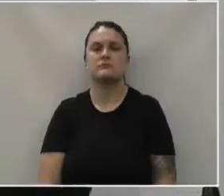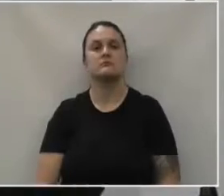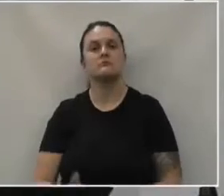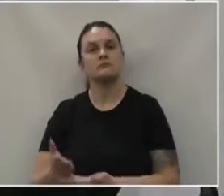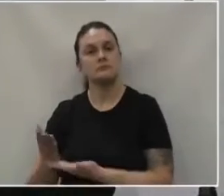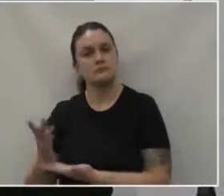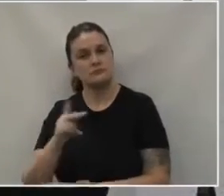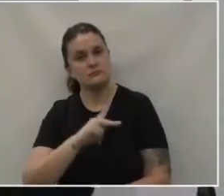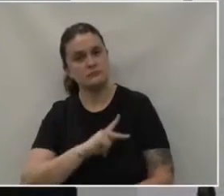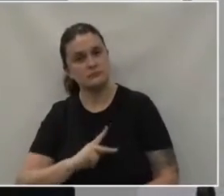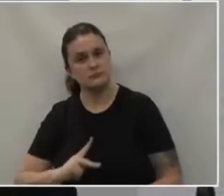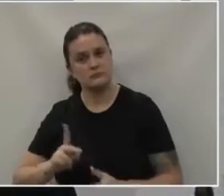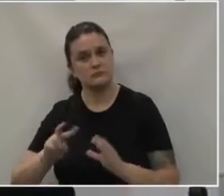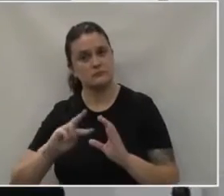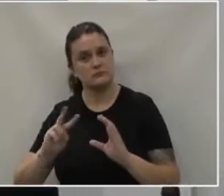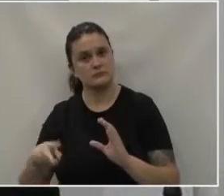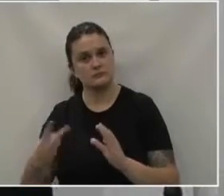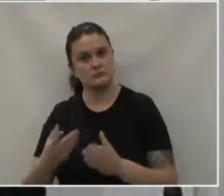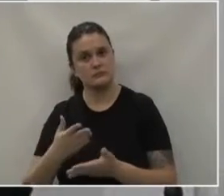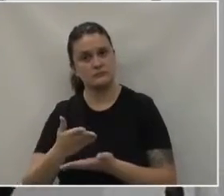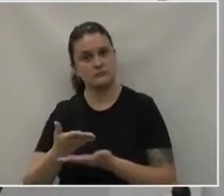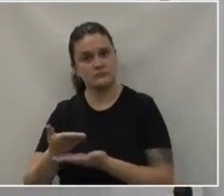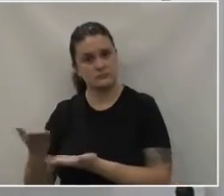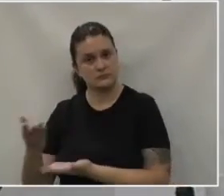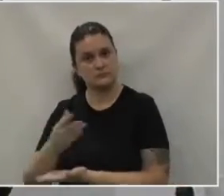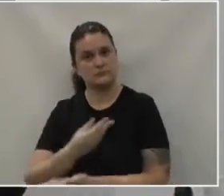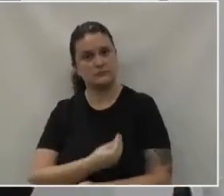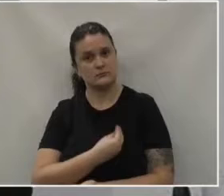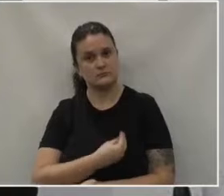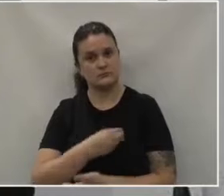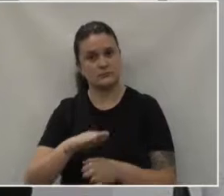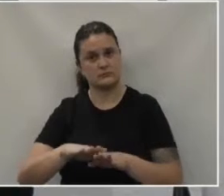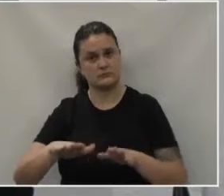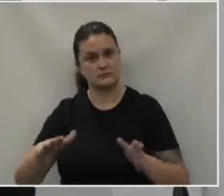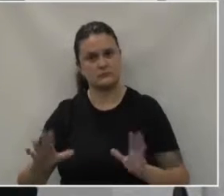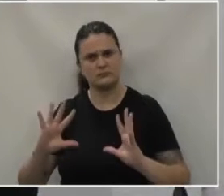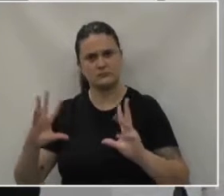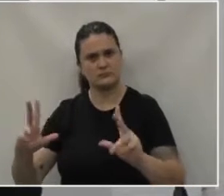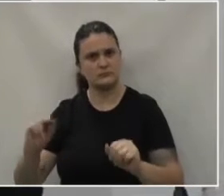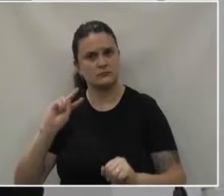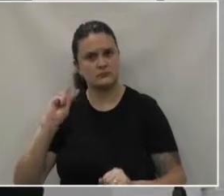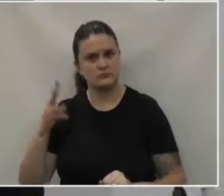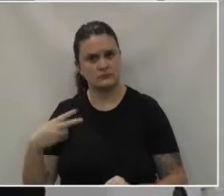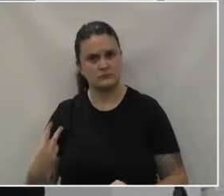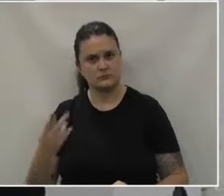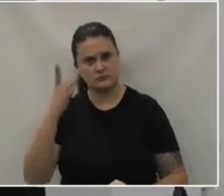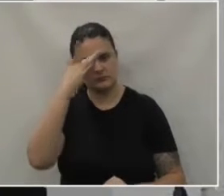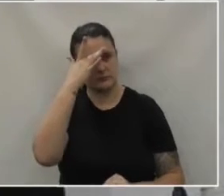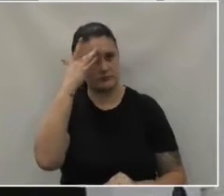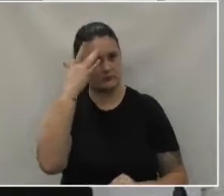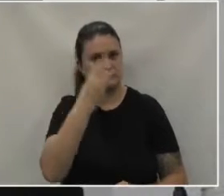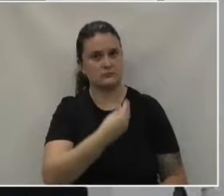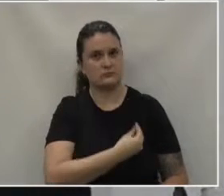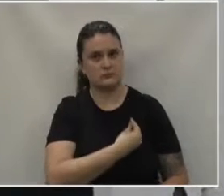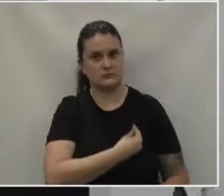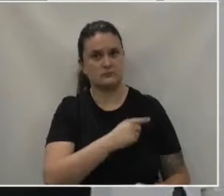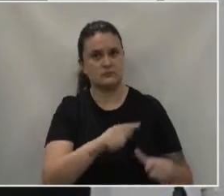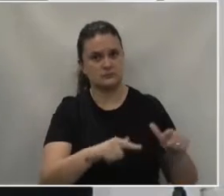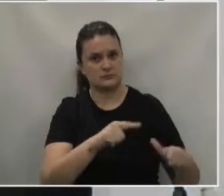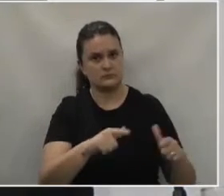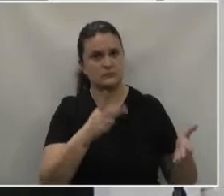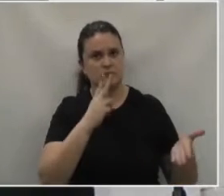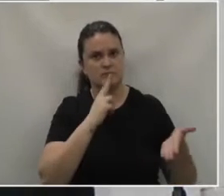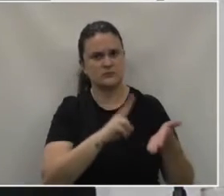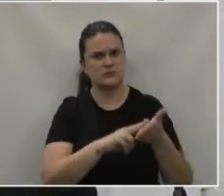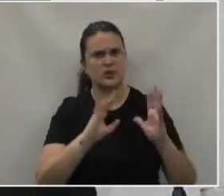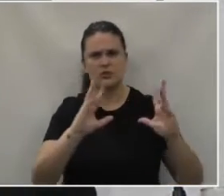Senhor presidente da Câmara, senhores membros da mesa, senhores vereadores, trabalhadores dos Correios, cidadãos de União da